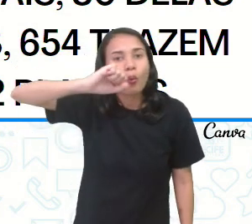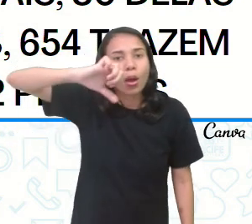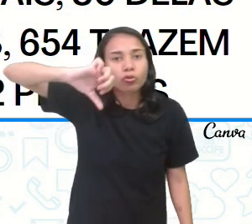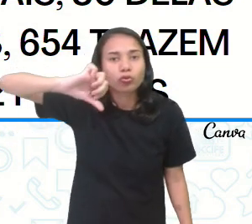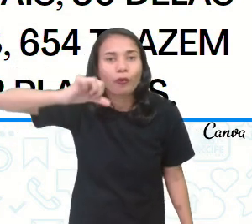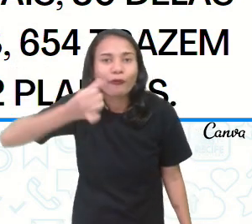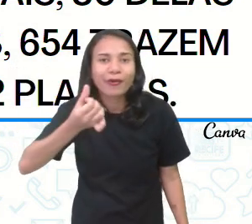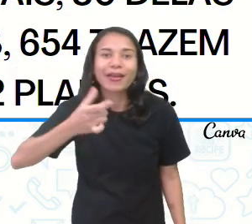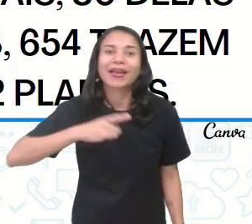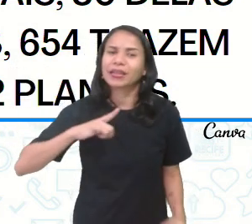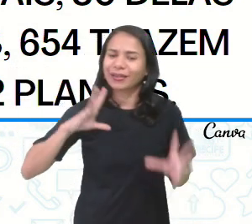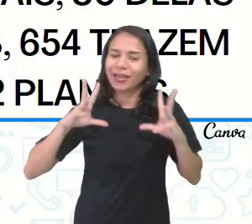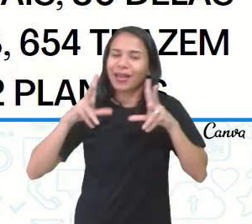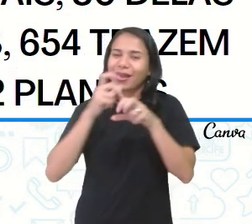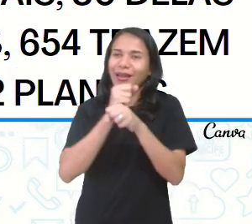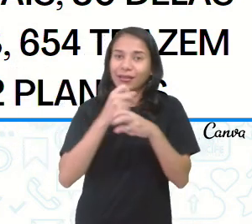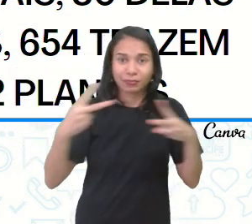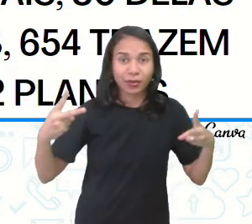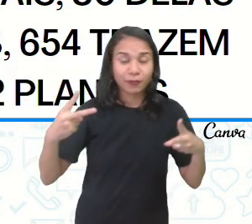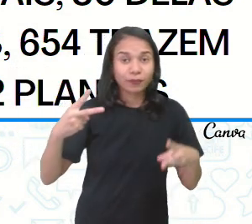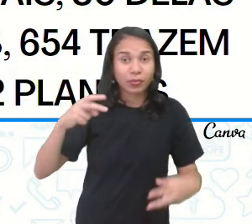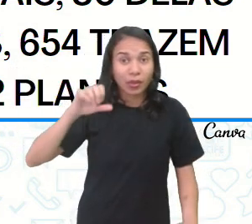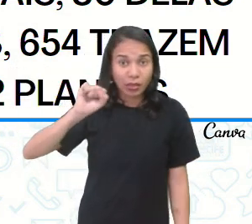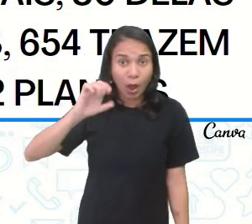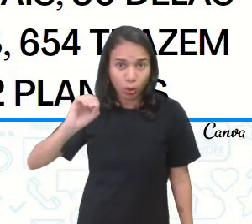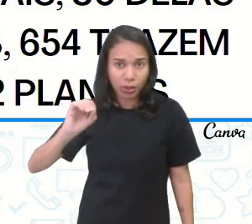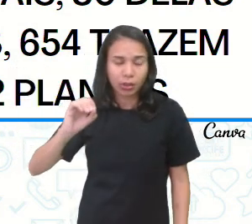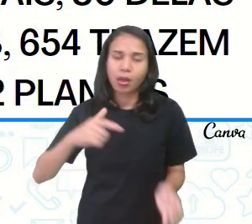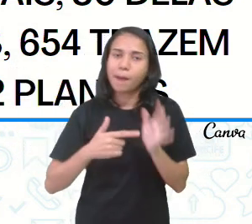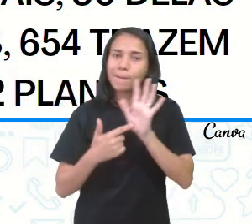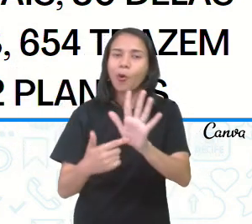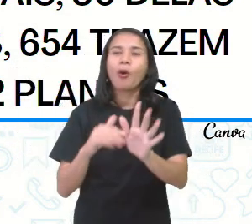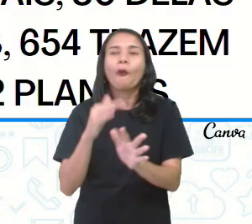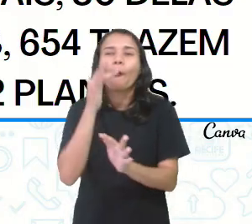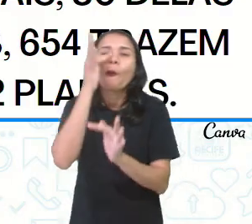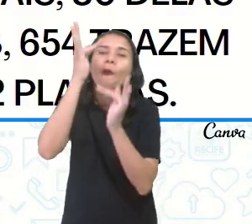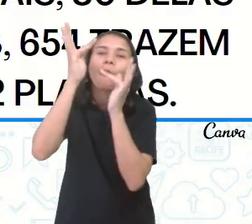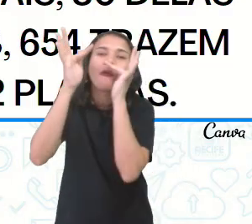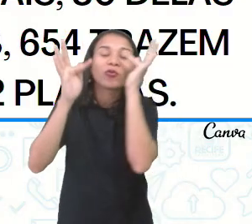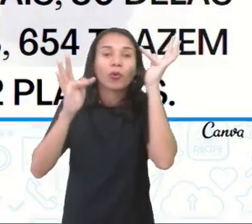896 contêm animais. 80 delas mostram flores,